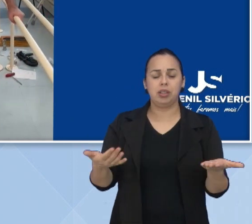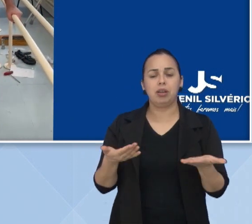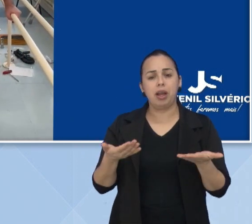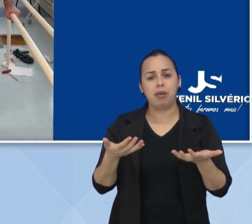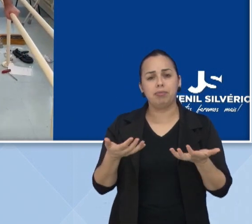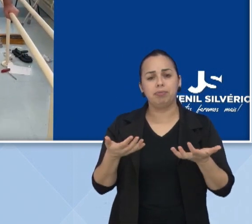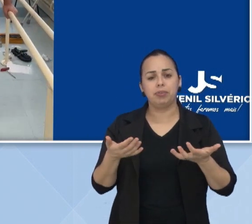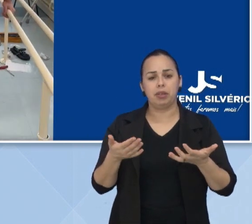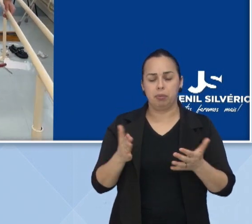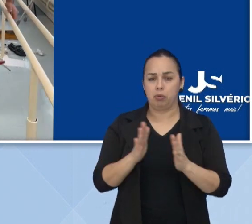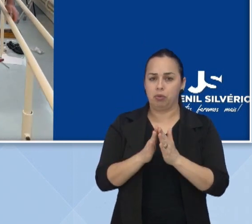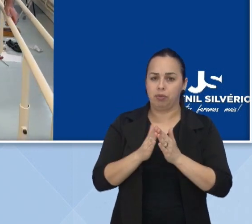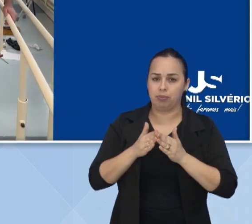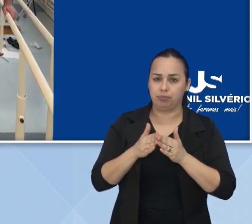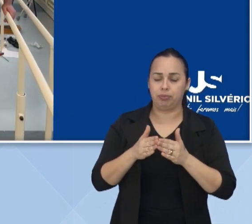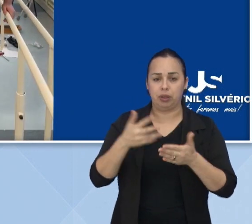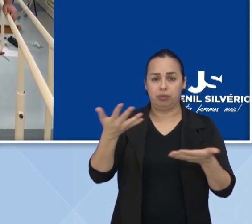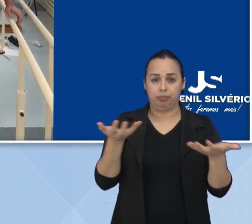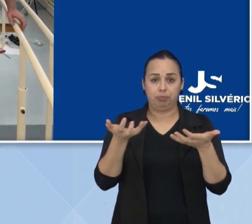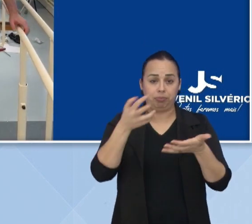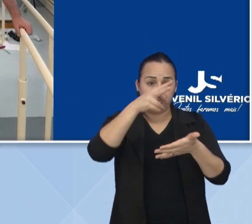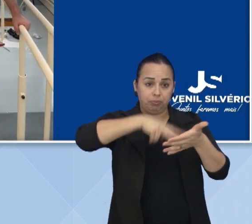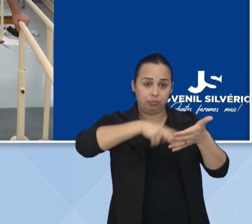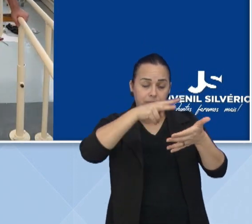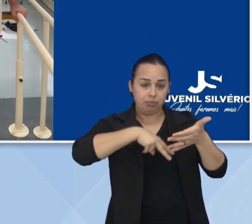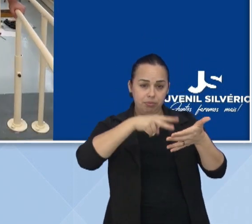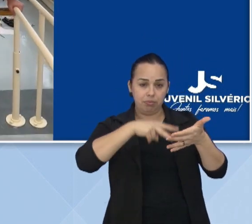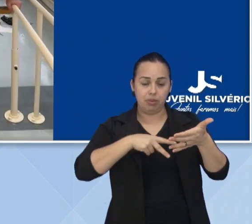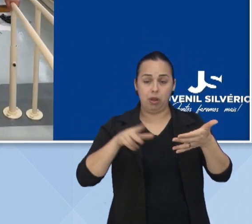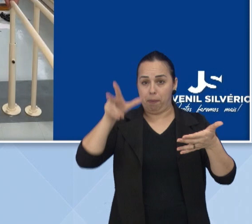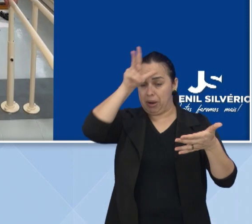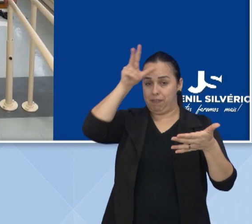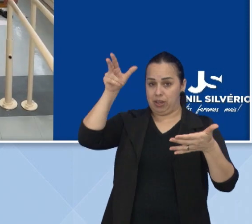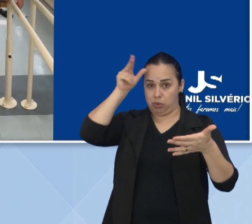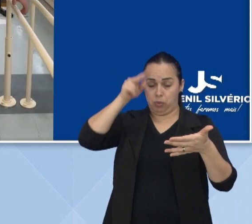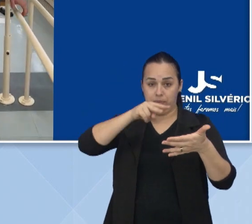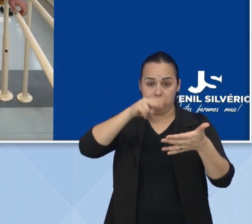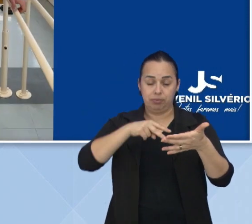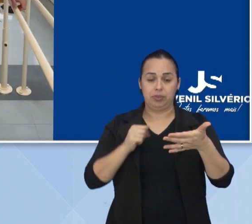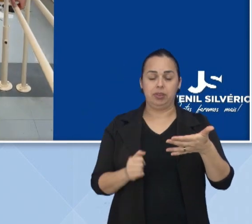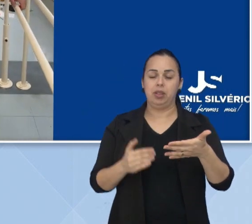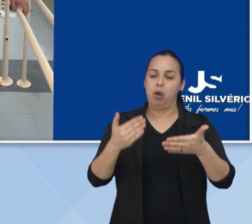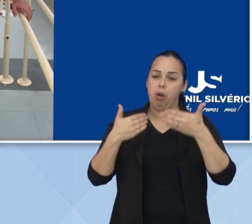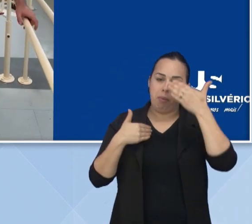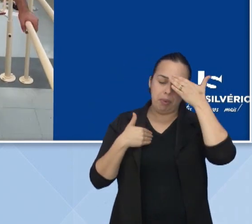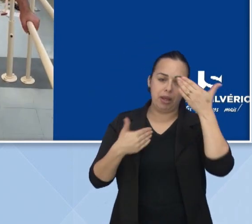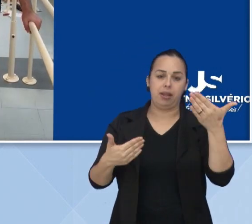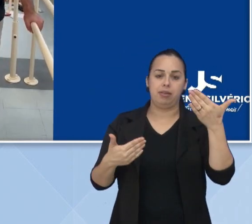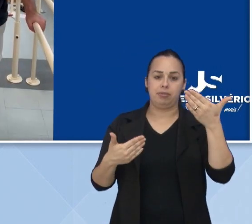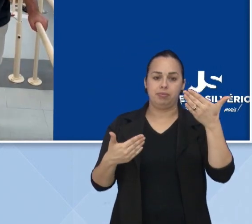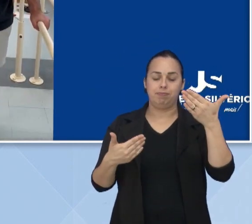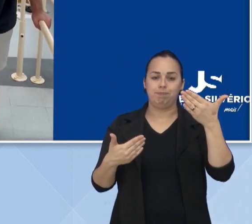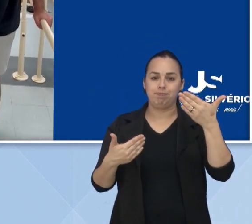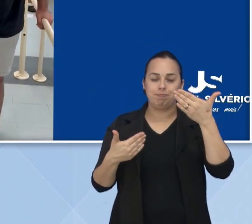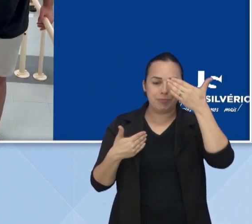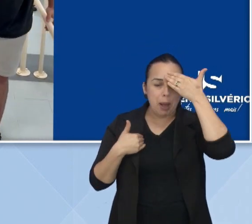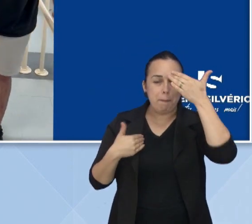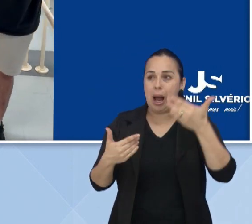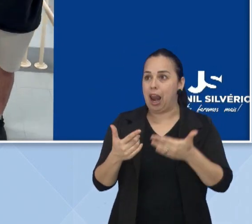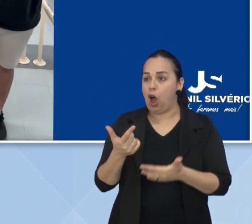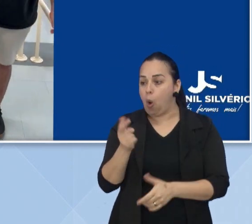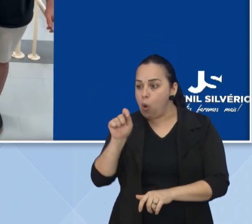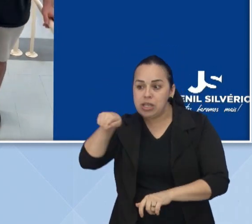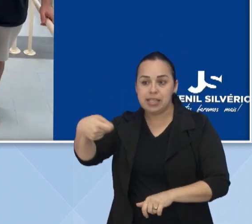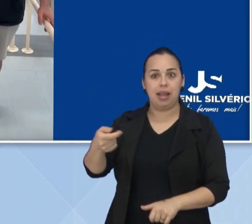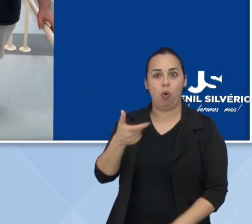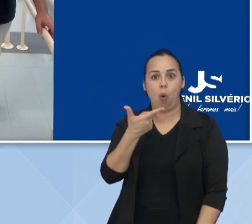permita, por gentileza, fazer a leitura aqui, que o prefeito diz assim: gratidão, não há outra palavra.